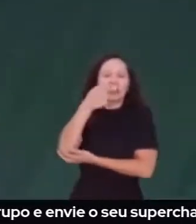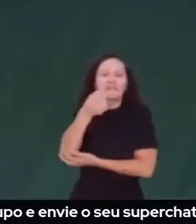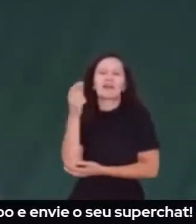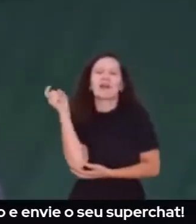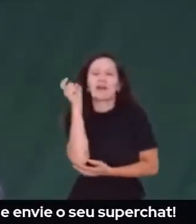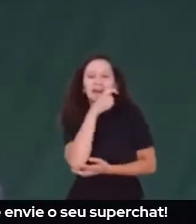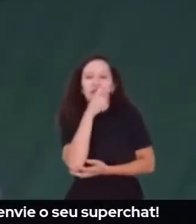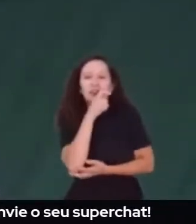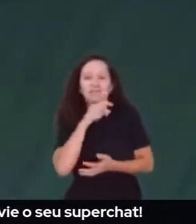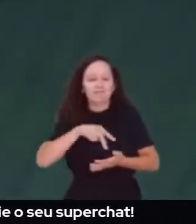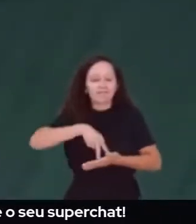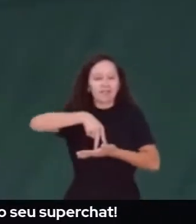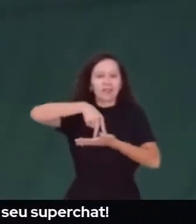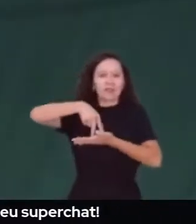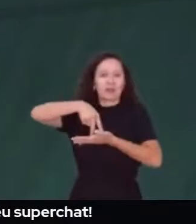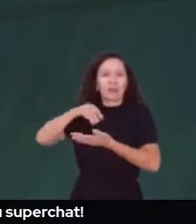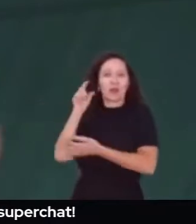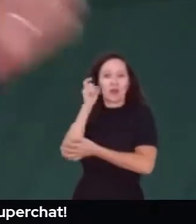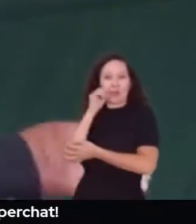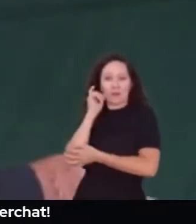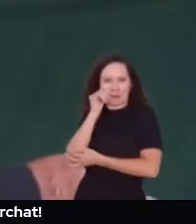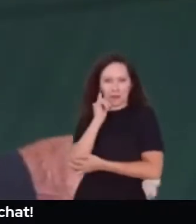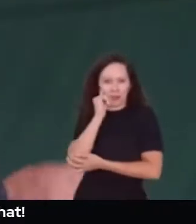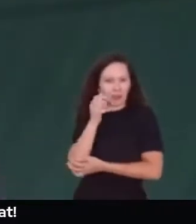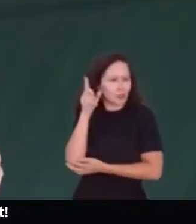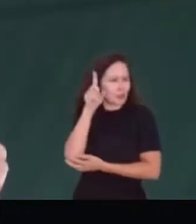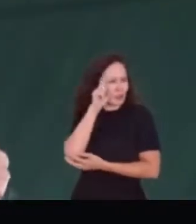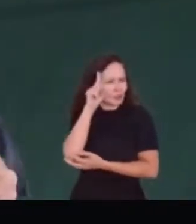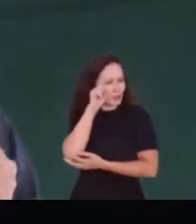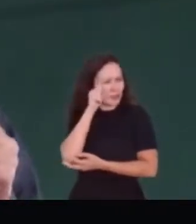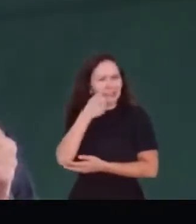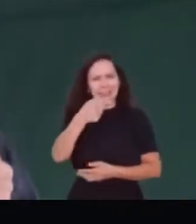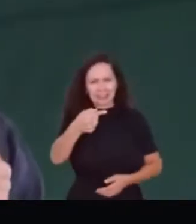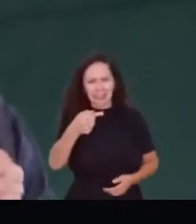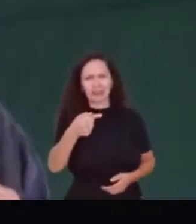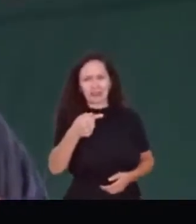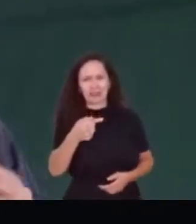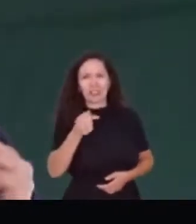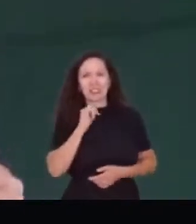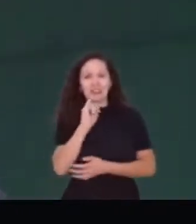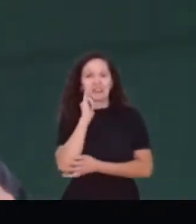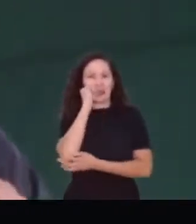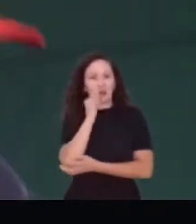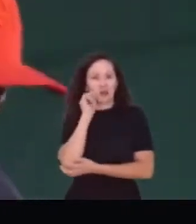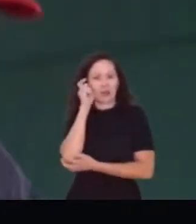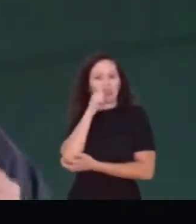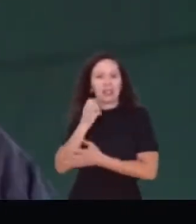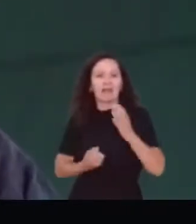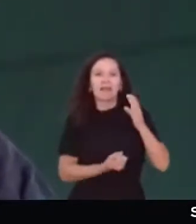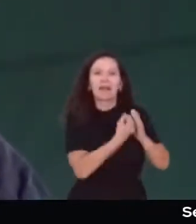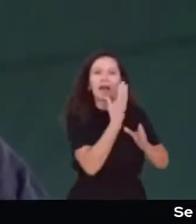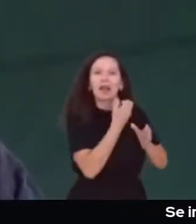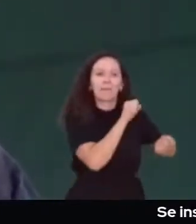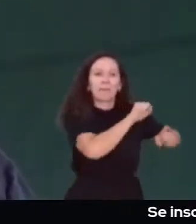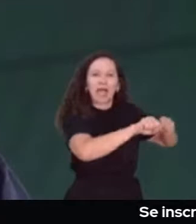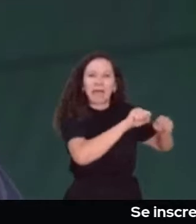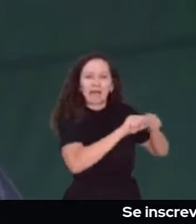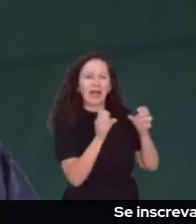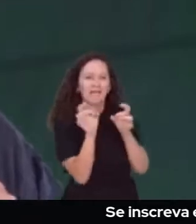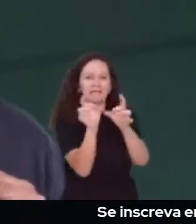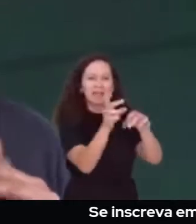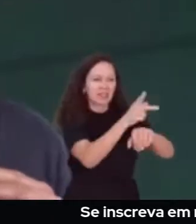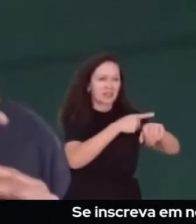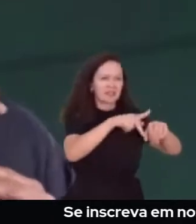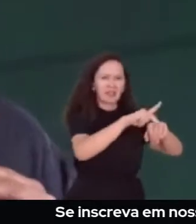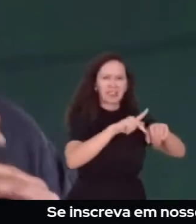mentira. E quando não está contando mentira, está fazendo desgraça, vendendo o país, quebrando o país.